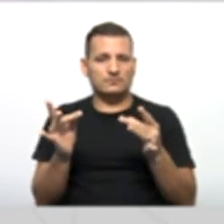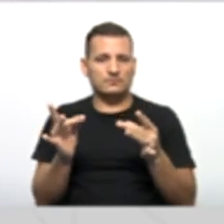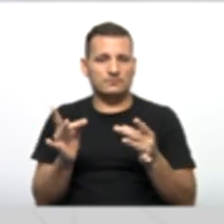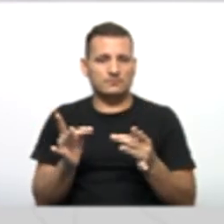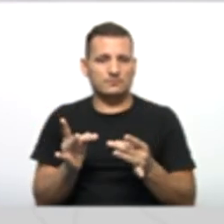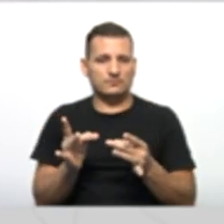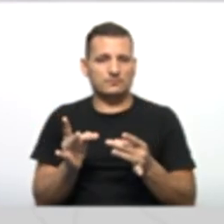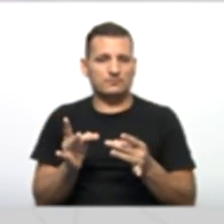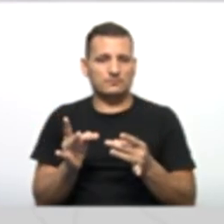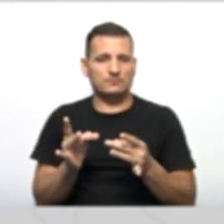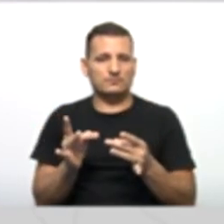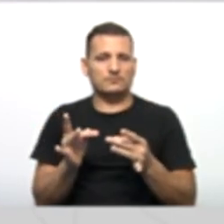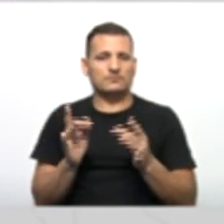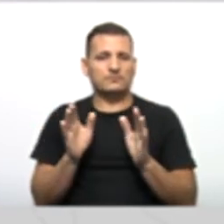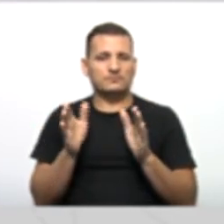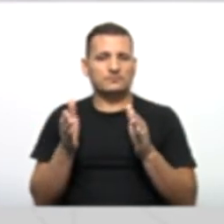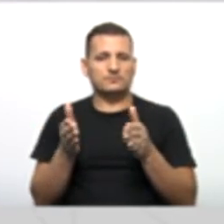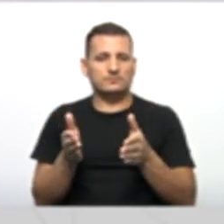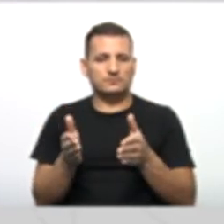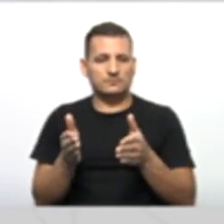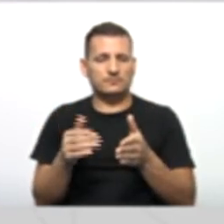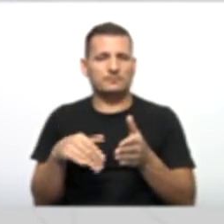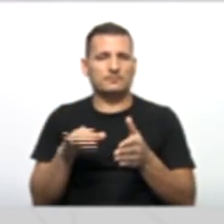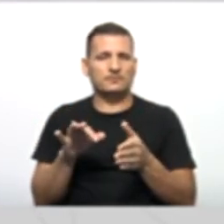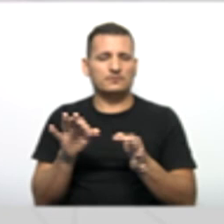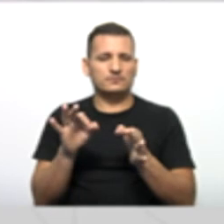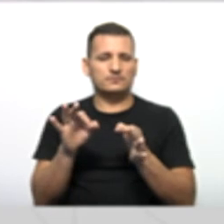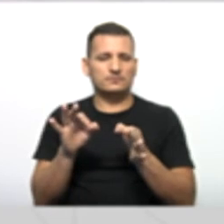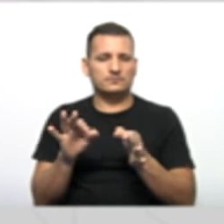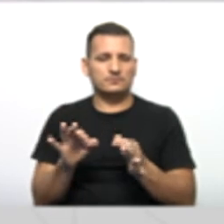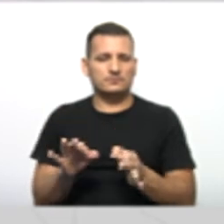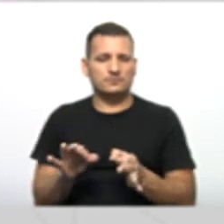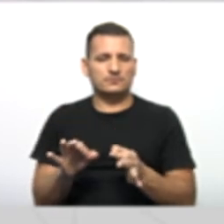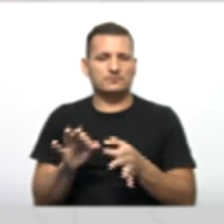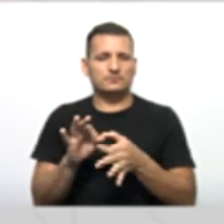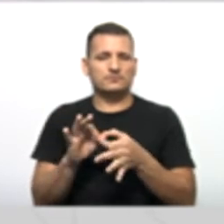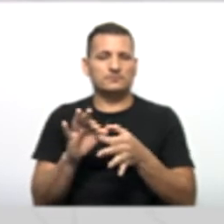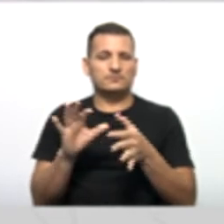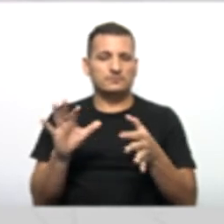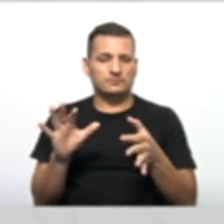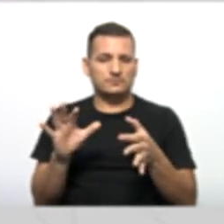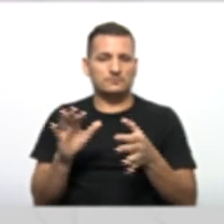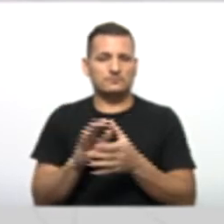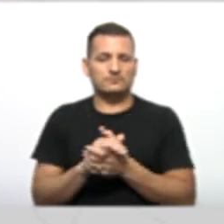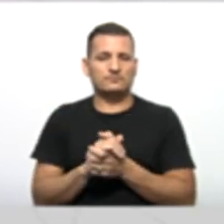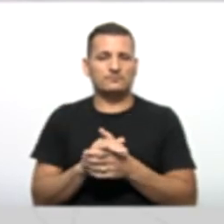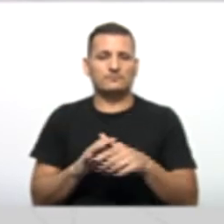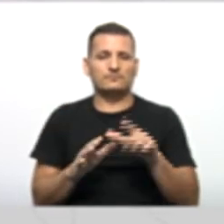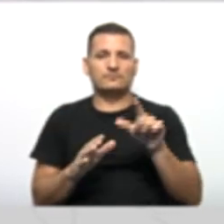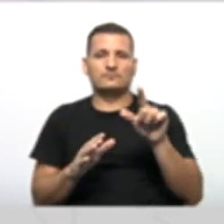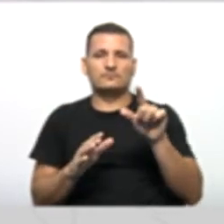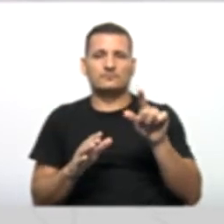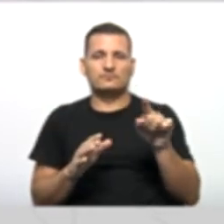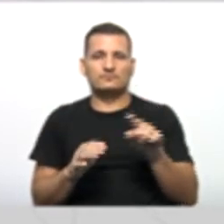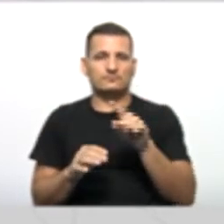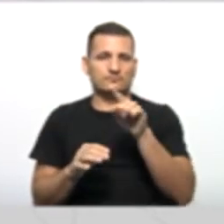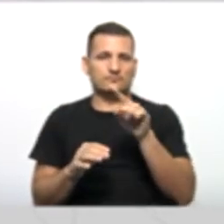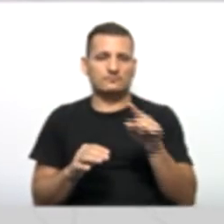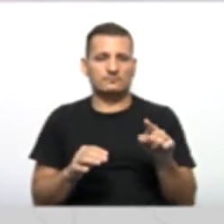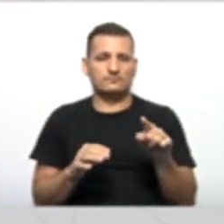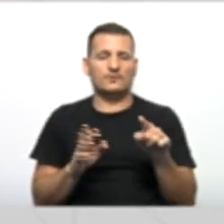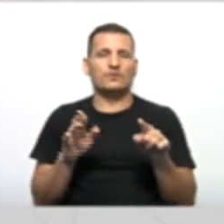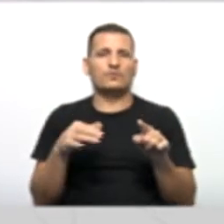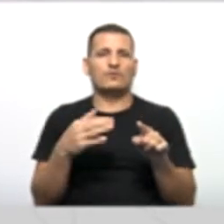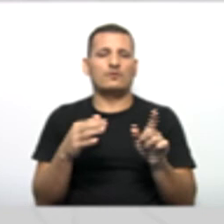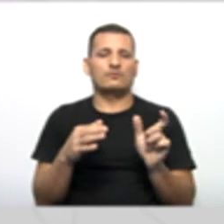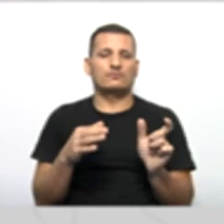específicas e estimativas mais exatas se tornam disponíveis. Assinale a alternativa que preenche corretamente a